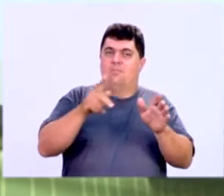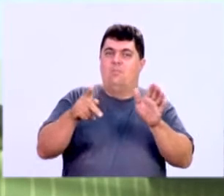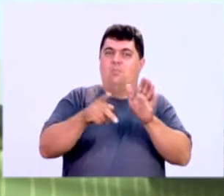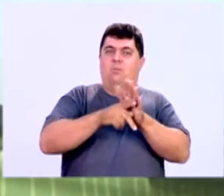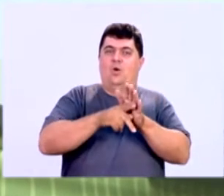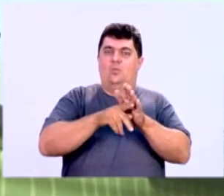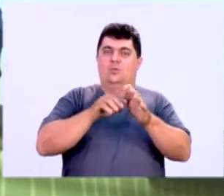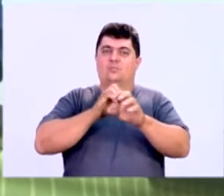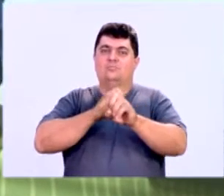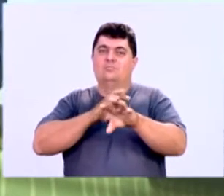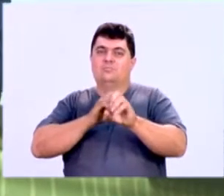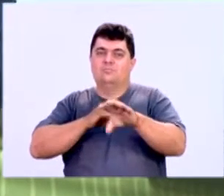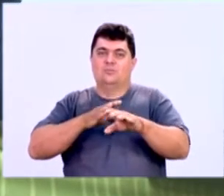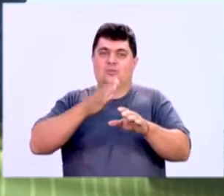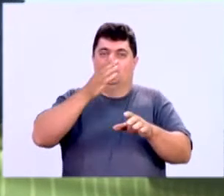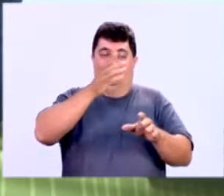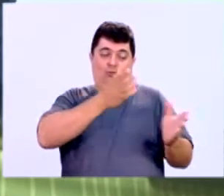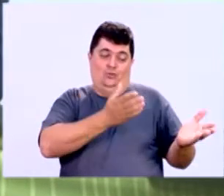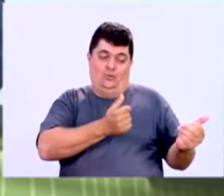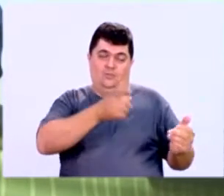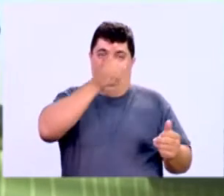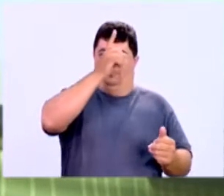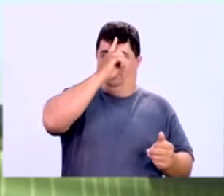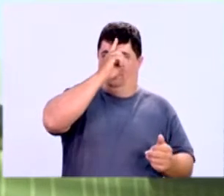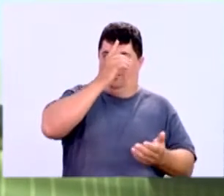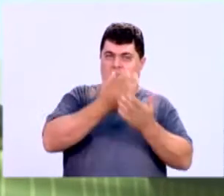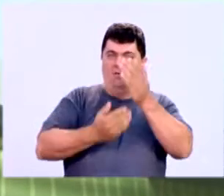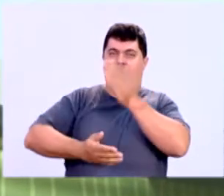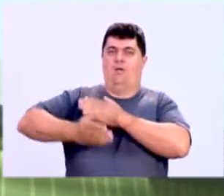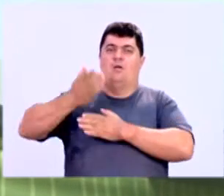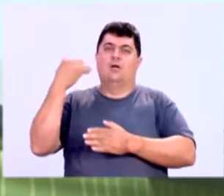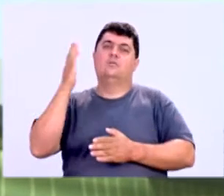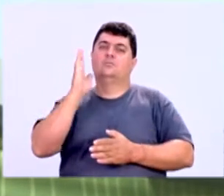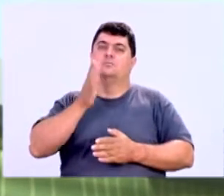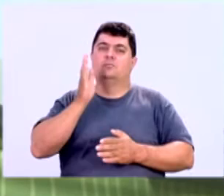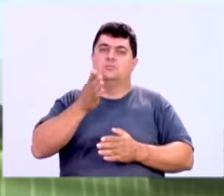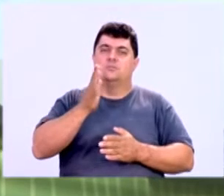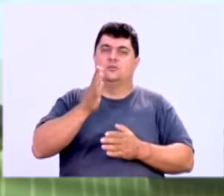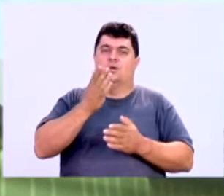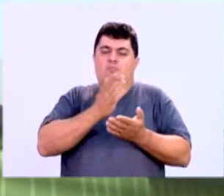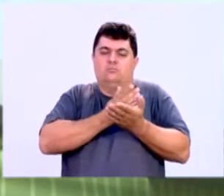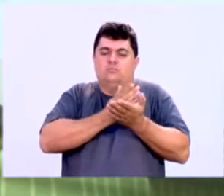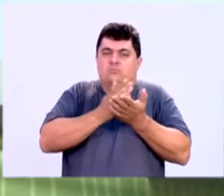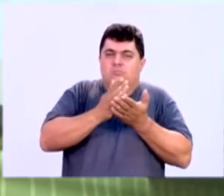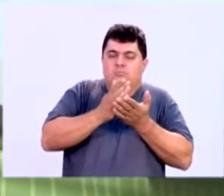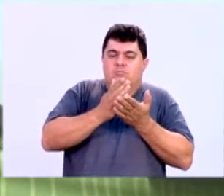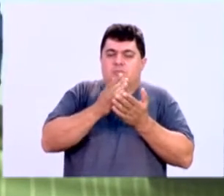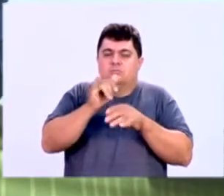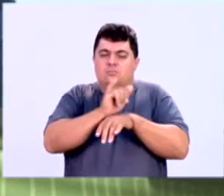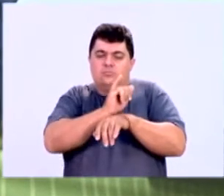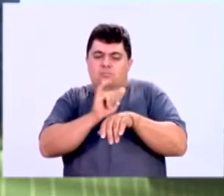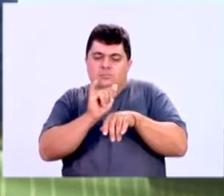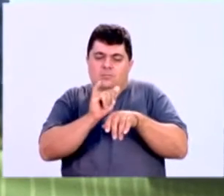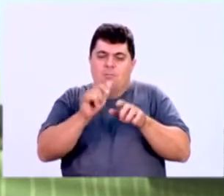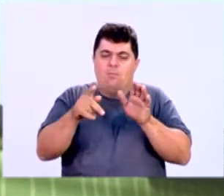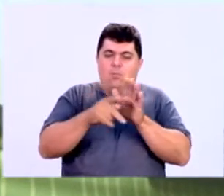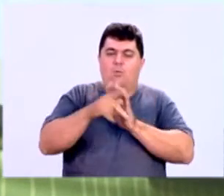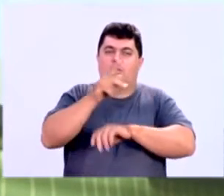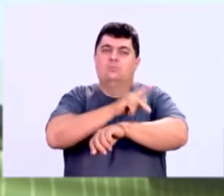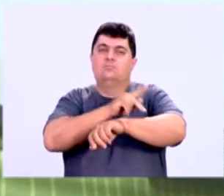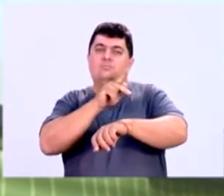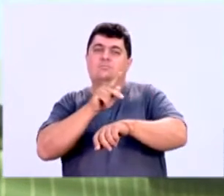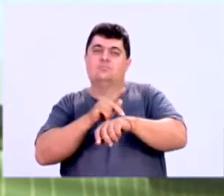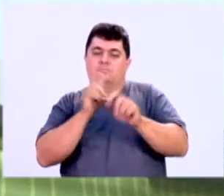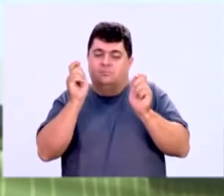educação de jovens e adultos. Na aula passada, nós iniciamos o estudo de algumas estratégias pedagógicas